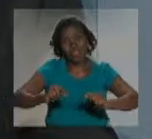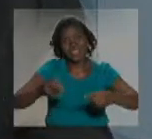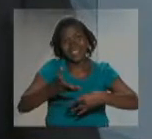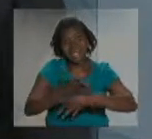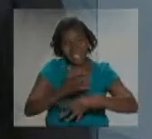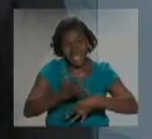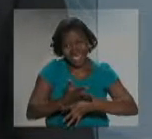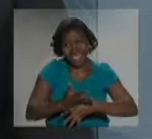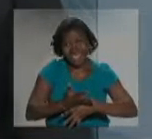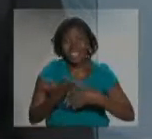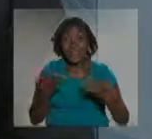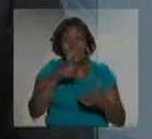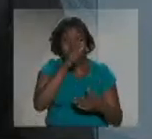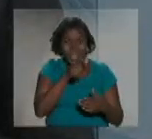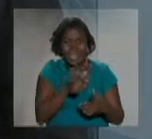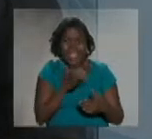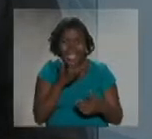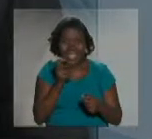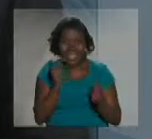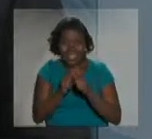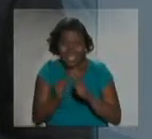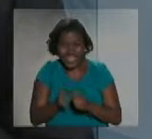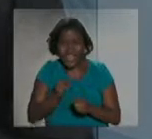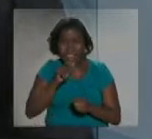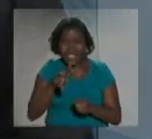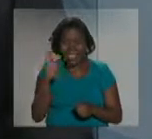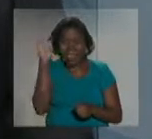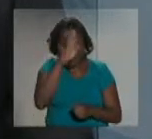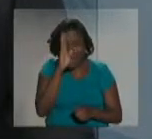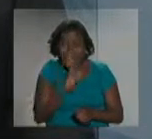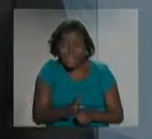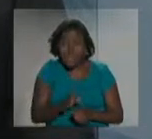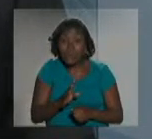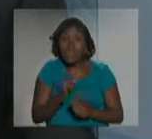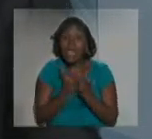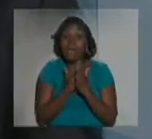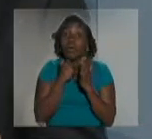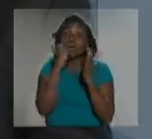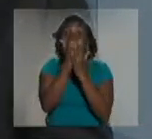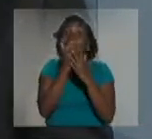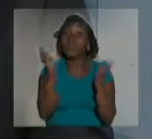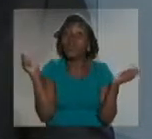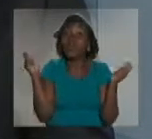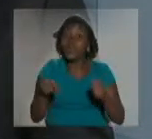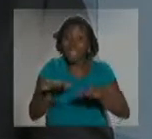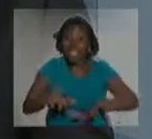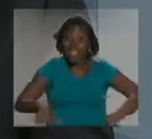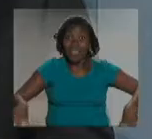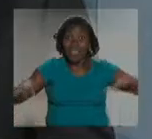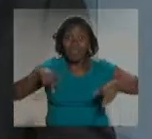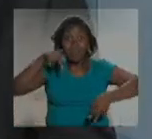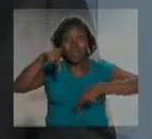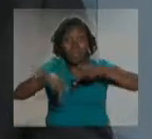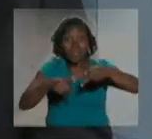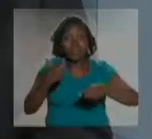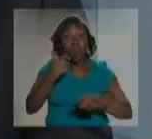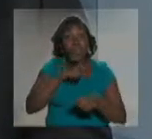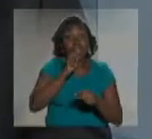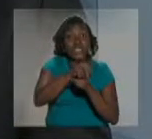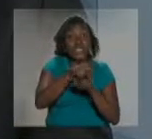é proposto para a Avenida Brasil, se diferencia no aumento de oportunidades da população local a alcançar uma